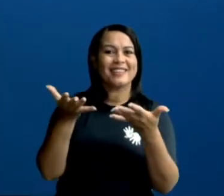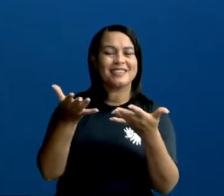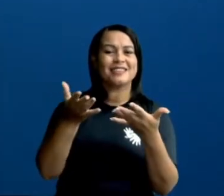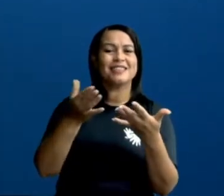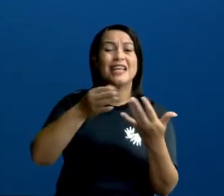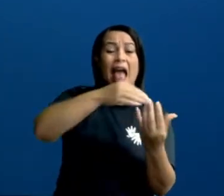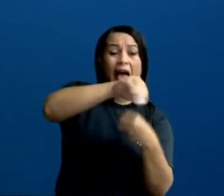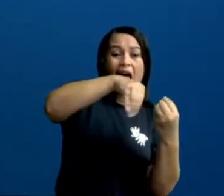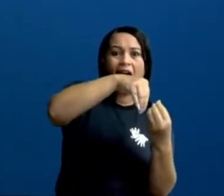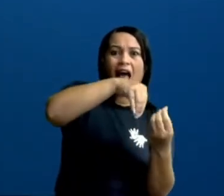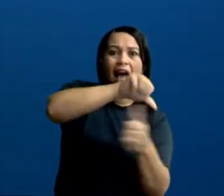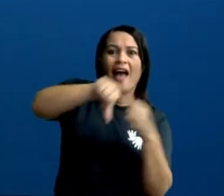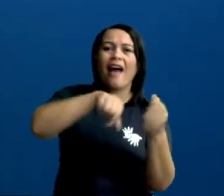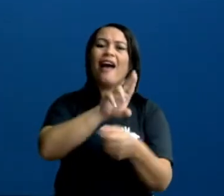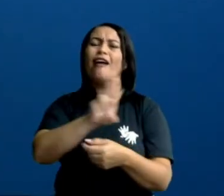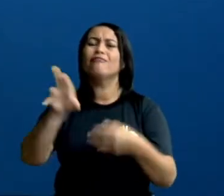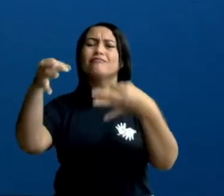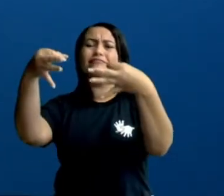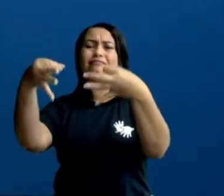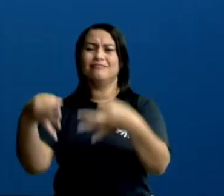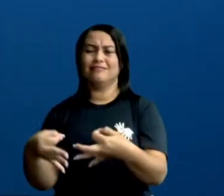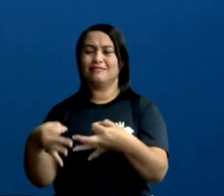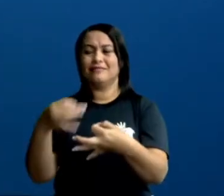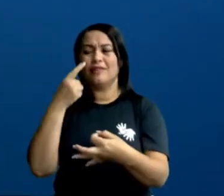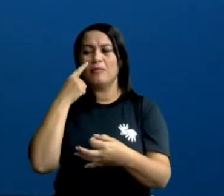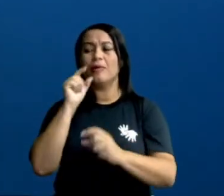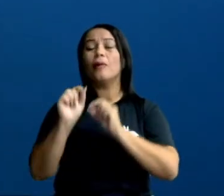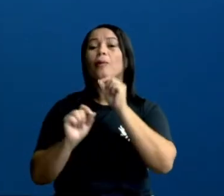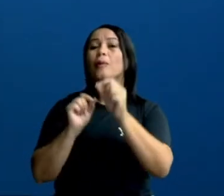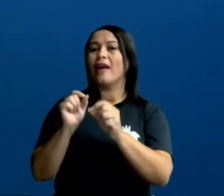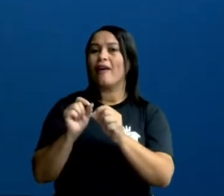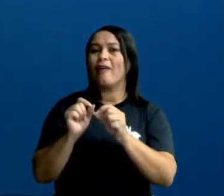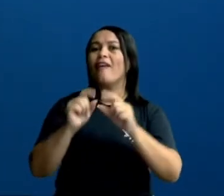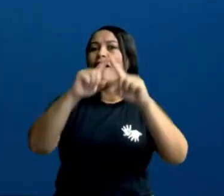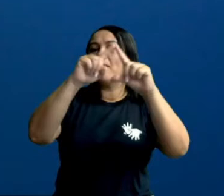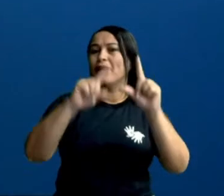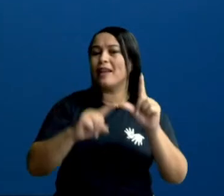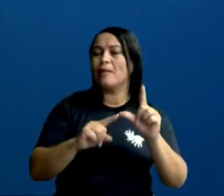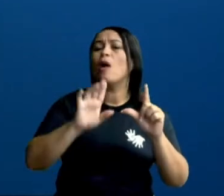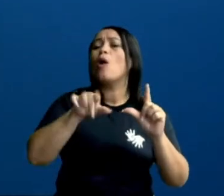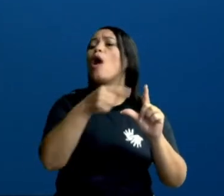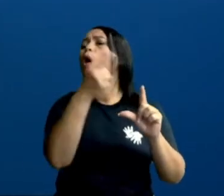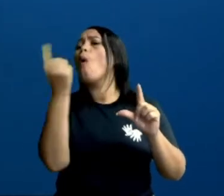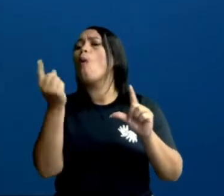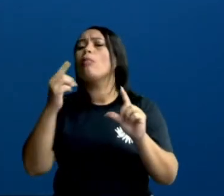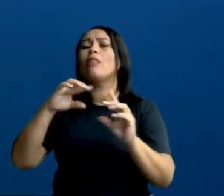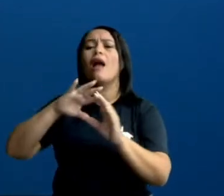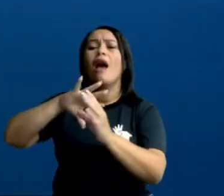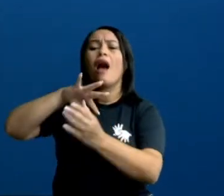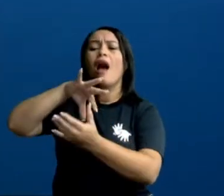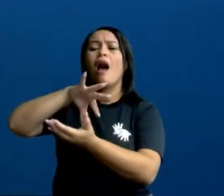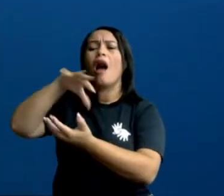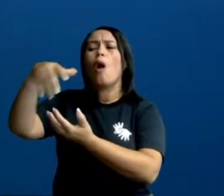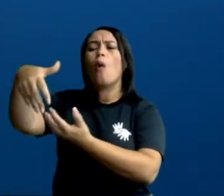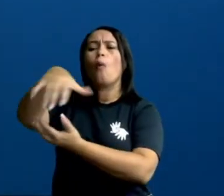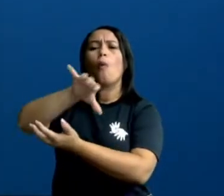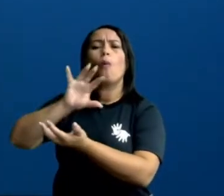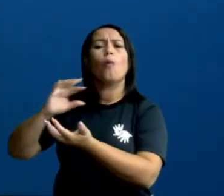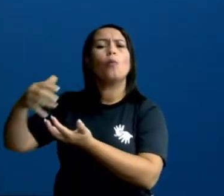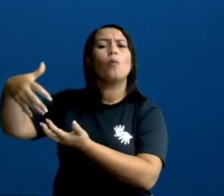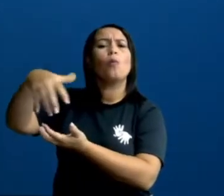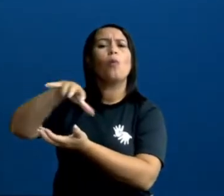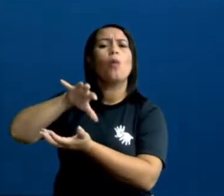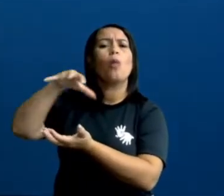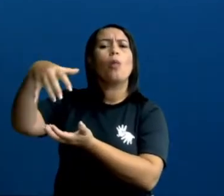fica corretinho. E agora essa figura aqui circular? Qual é o nome